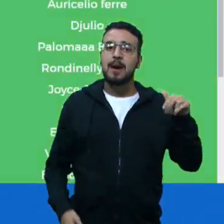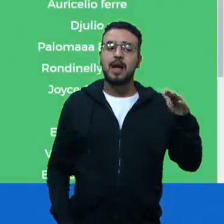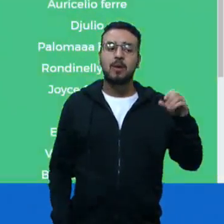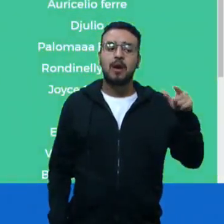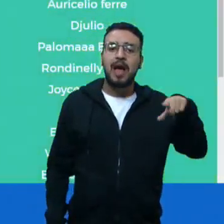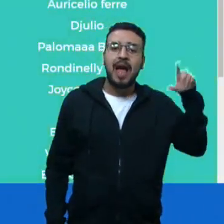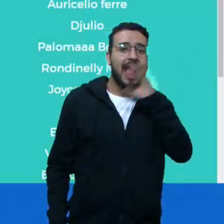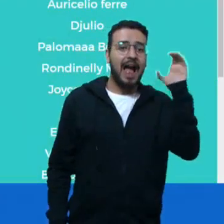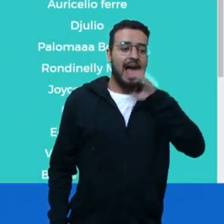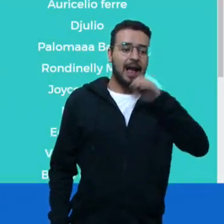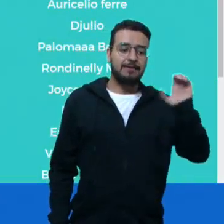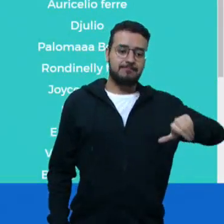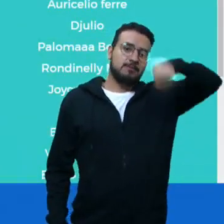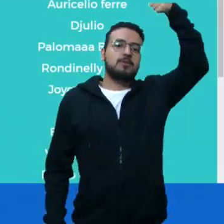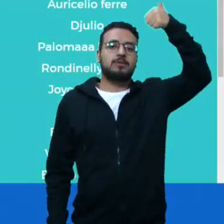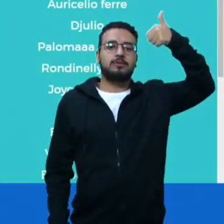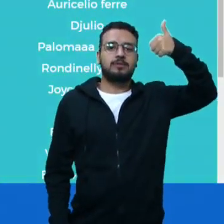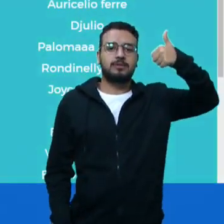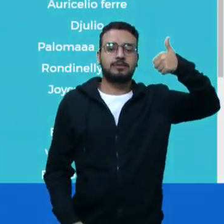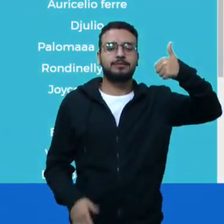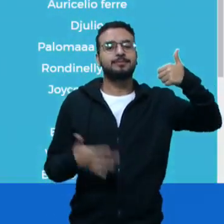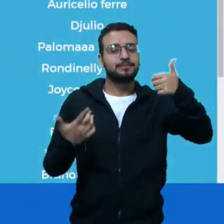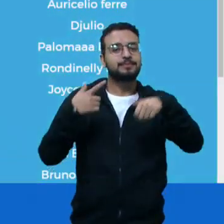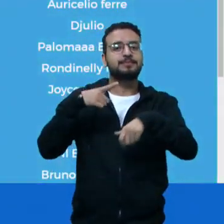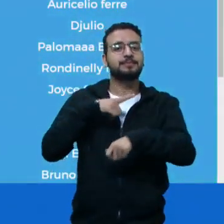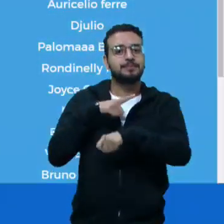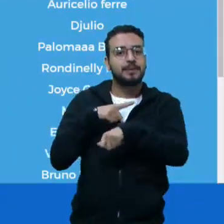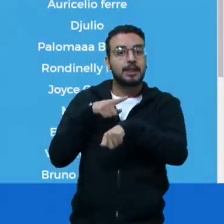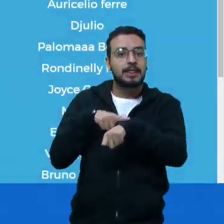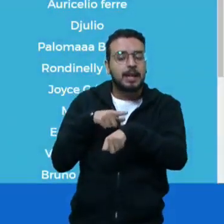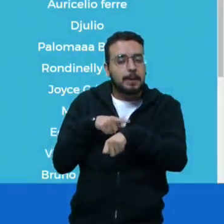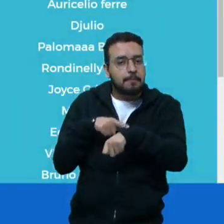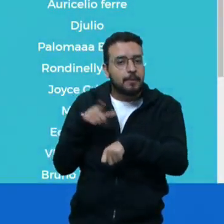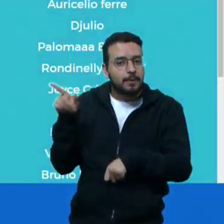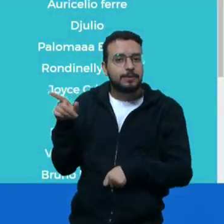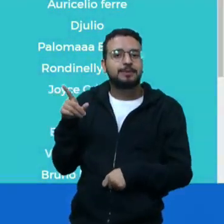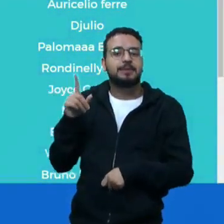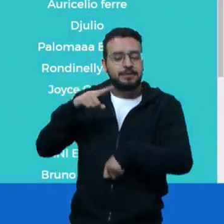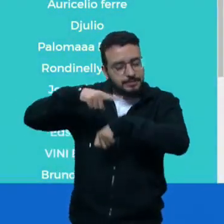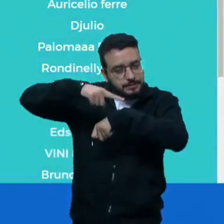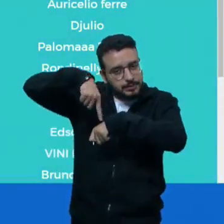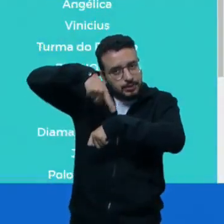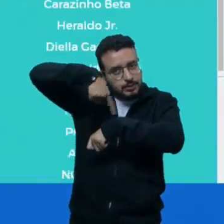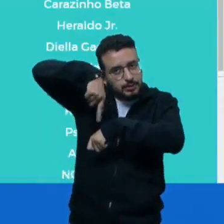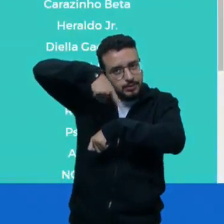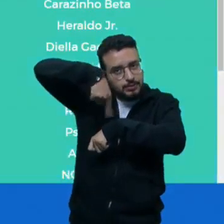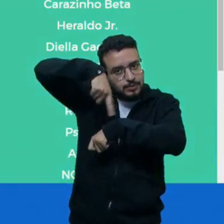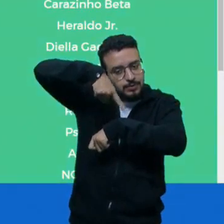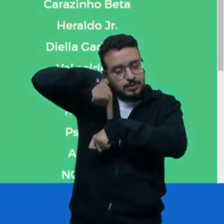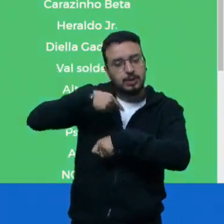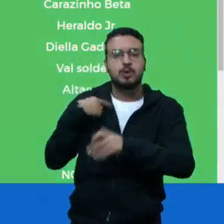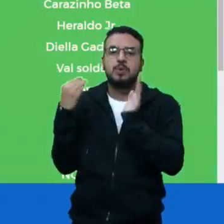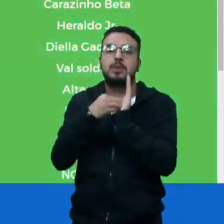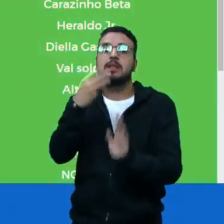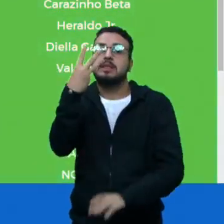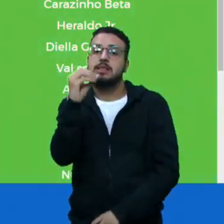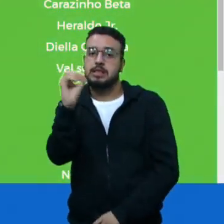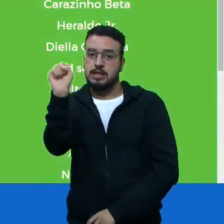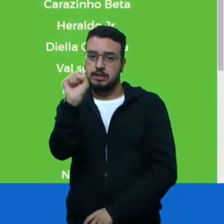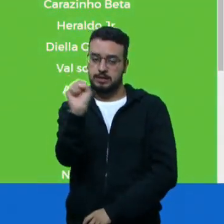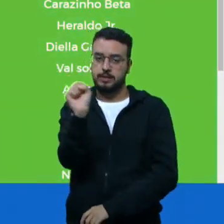eu para acertar, então vai ter um tempinho na tela rolando quando a gente começar, né? Eu coloquei 30 segundos